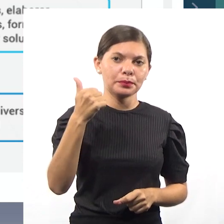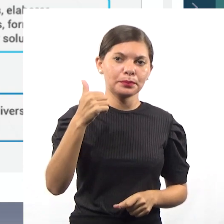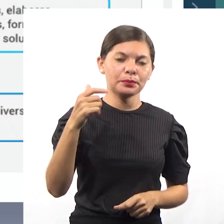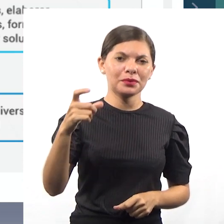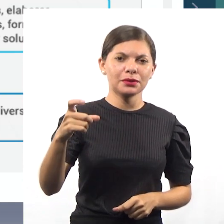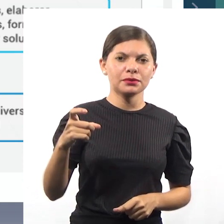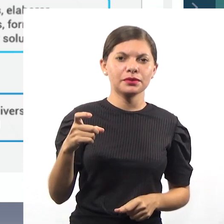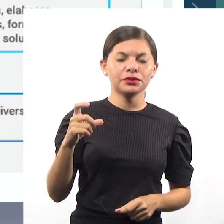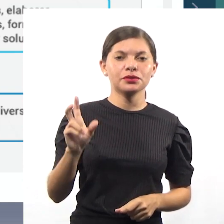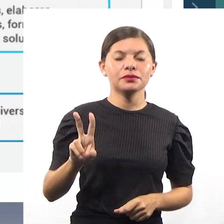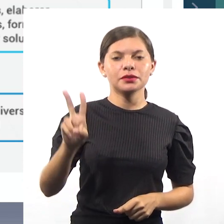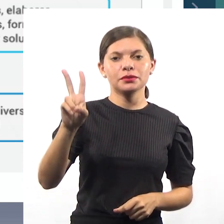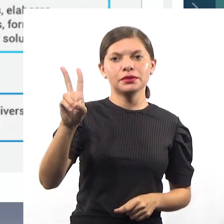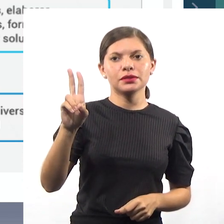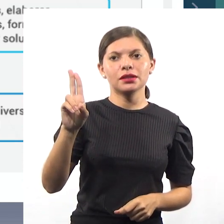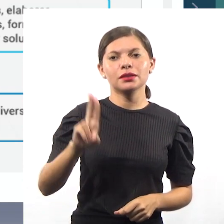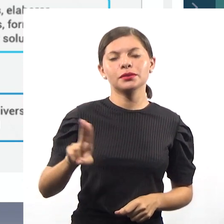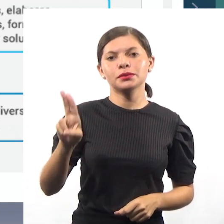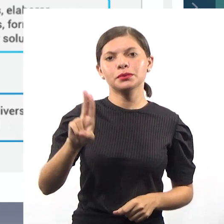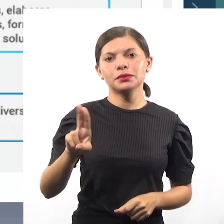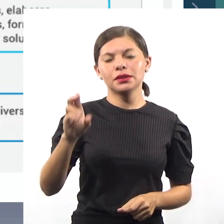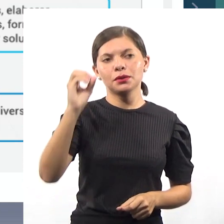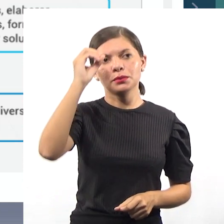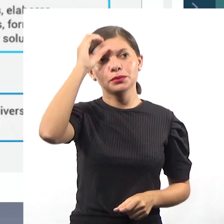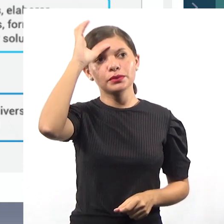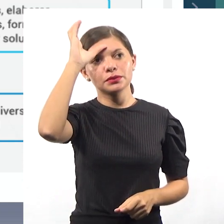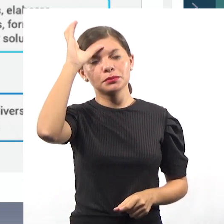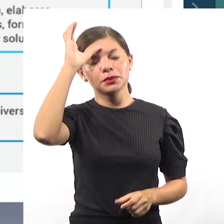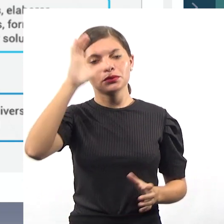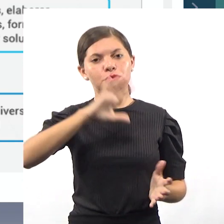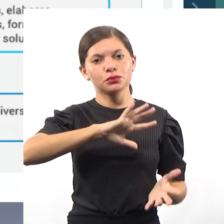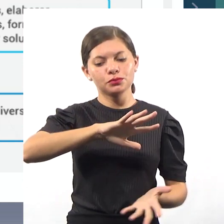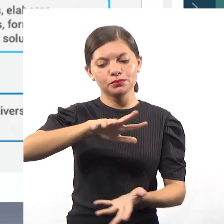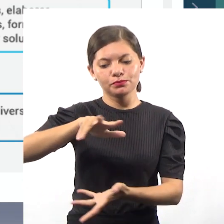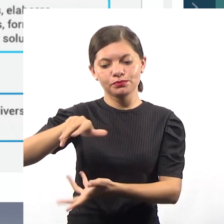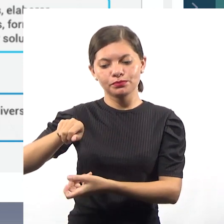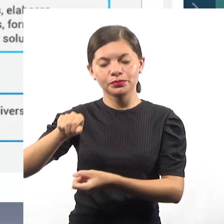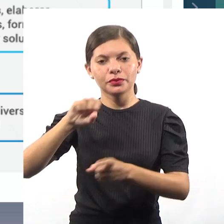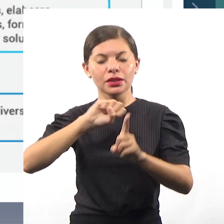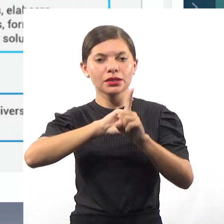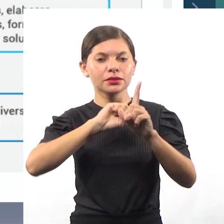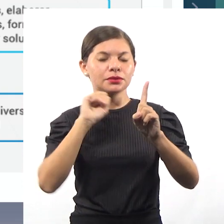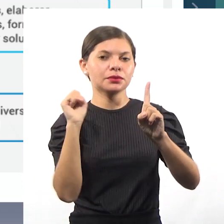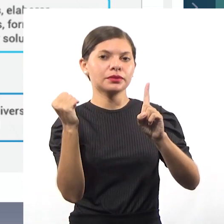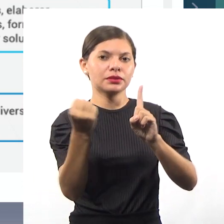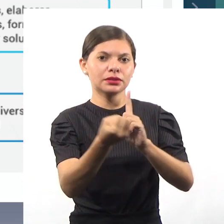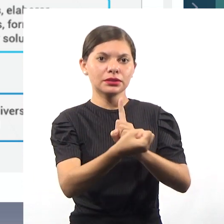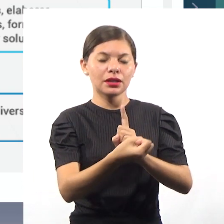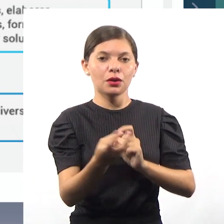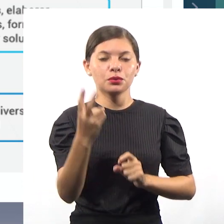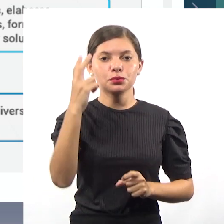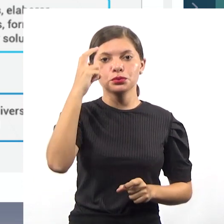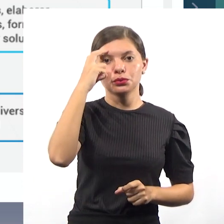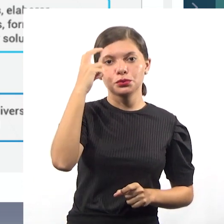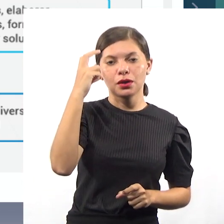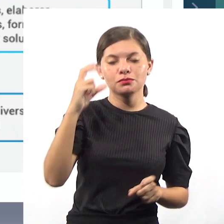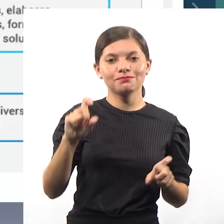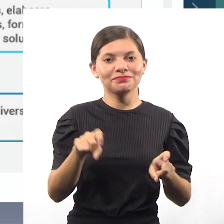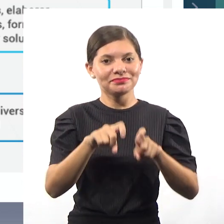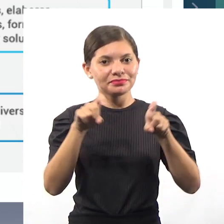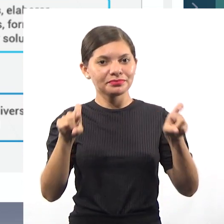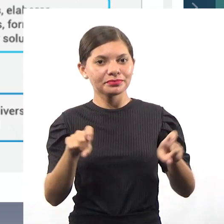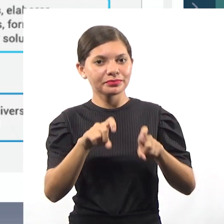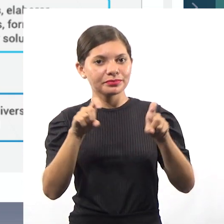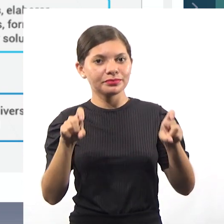em valorizar e utilizar os conhecimentos sobre o mundo físico, social, cultural e digital.